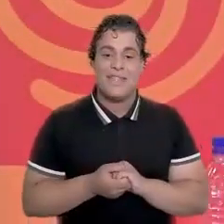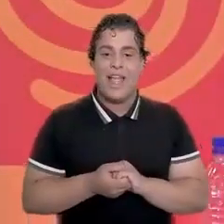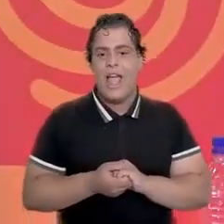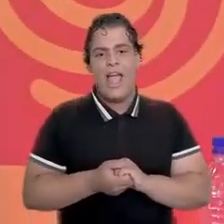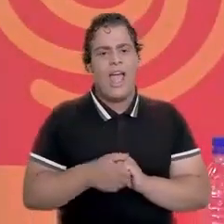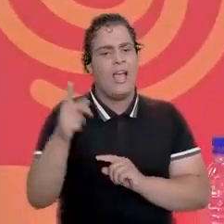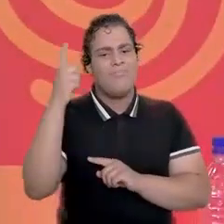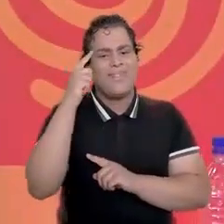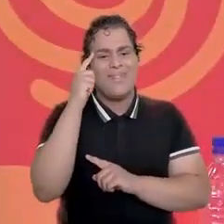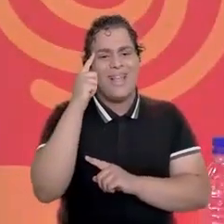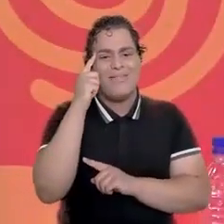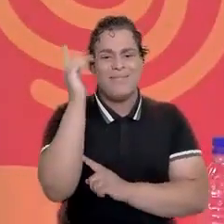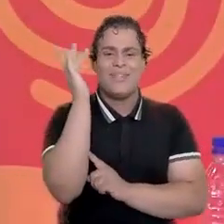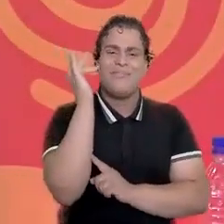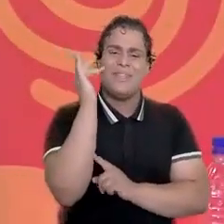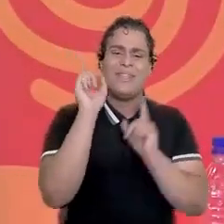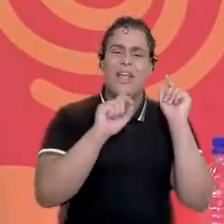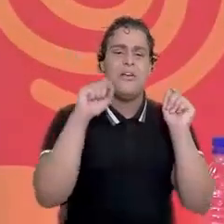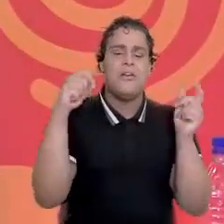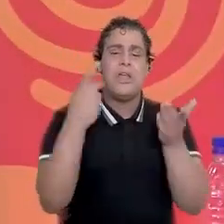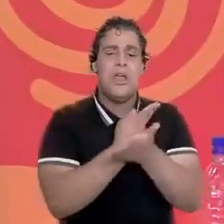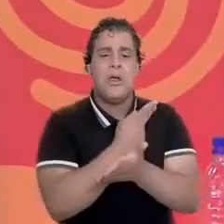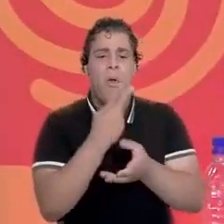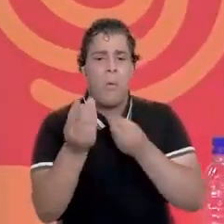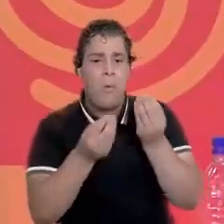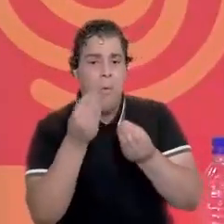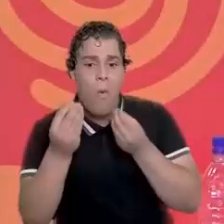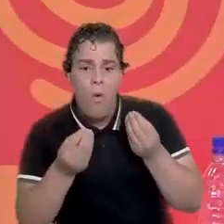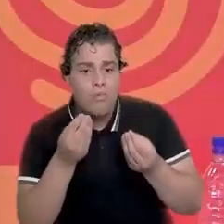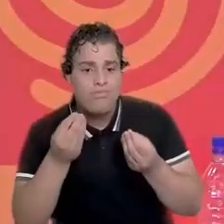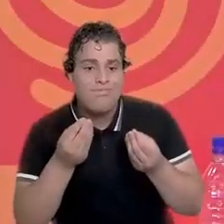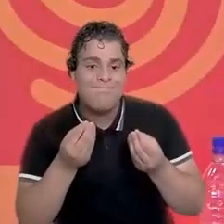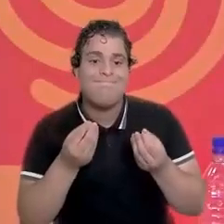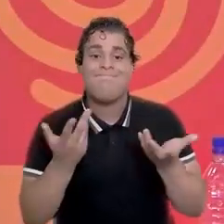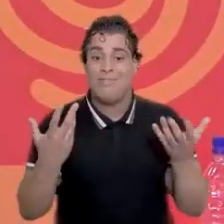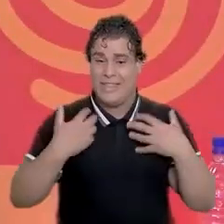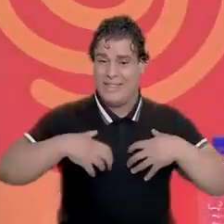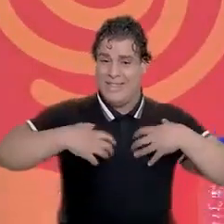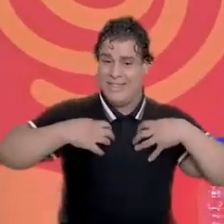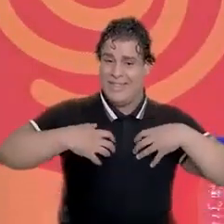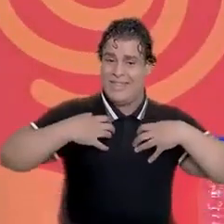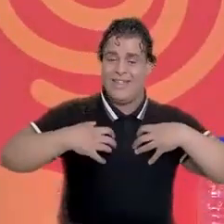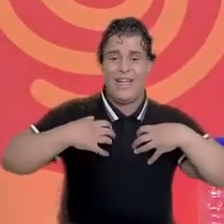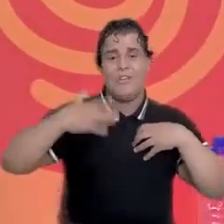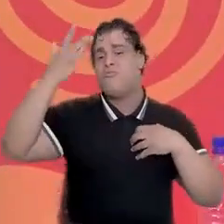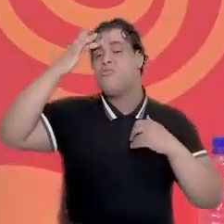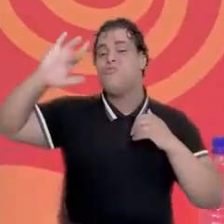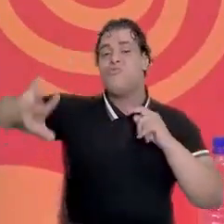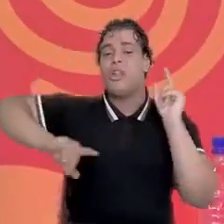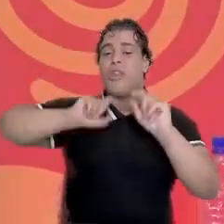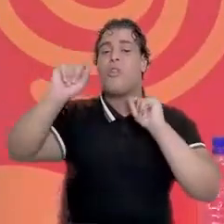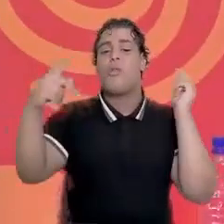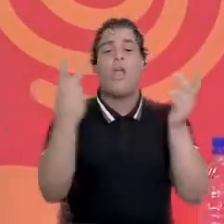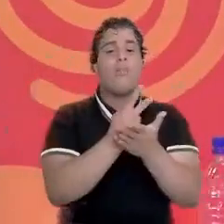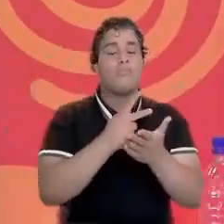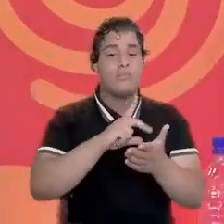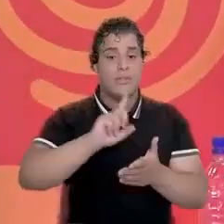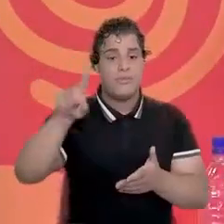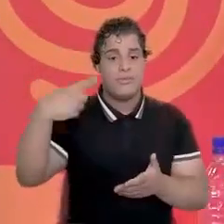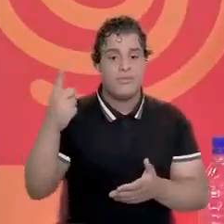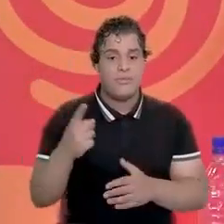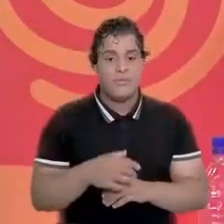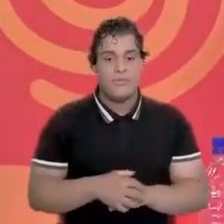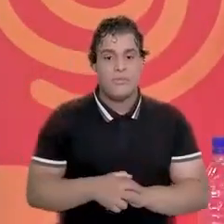de quê? Véspera de nada, eu não sei, era uma incerteza, né? Então, veio esse